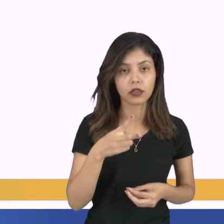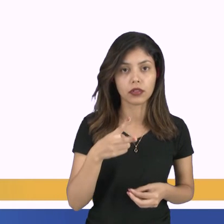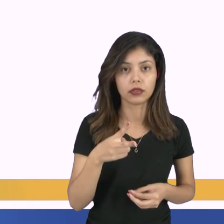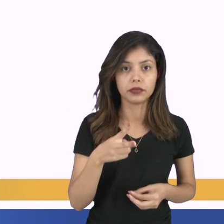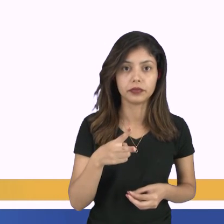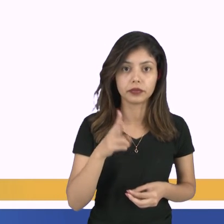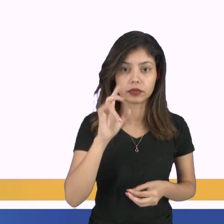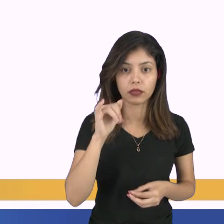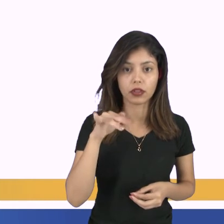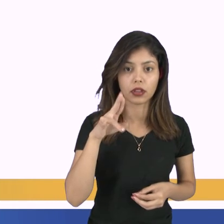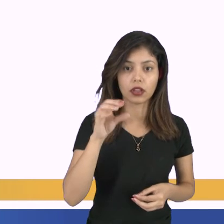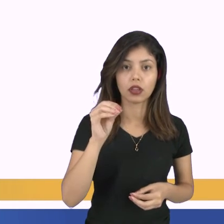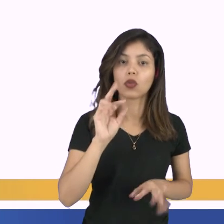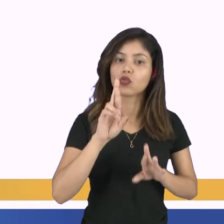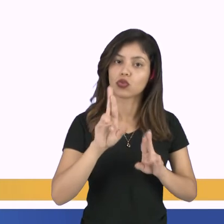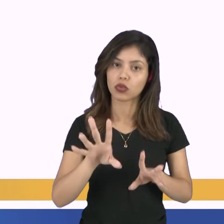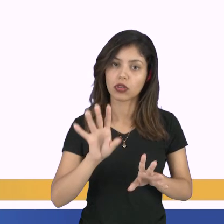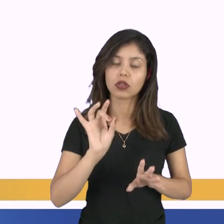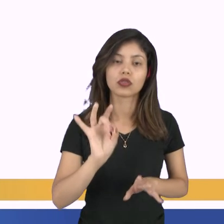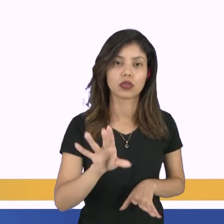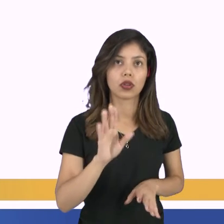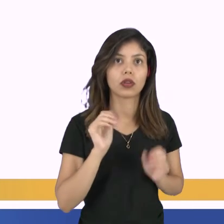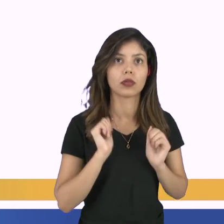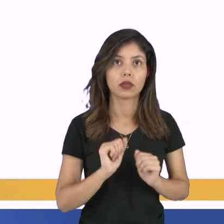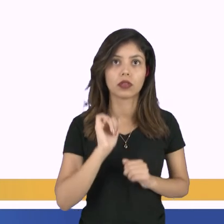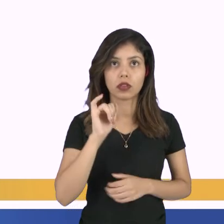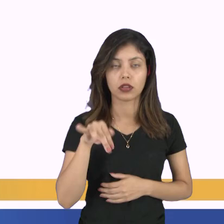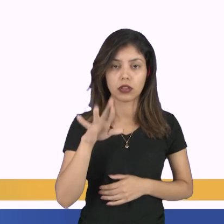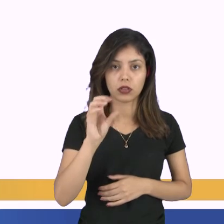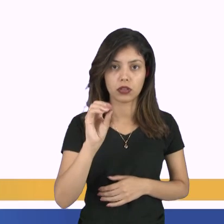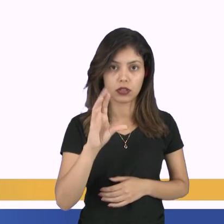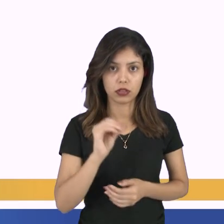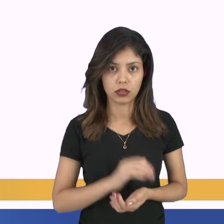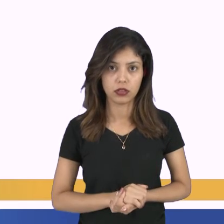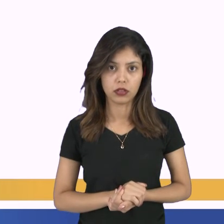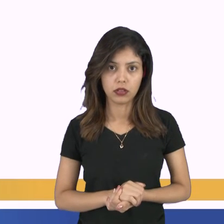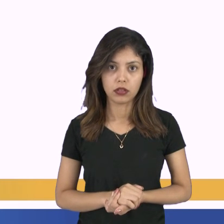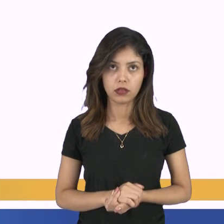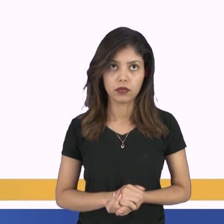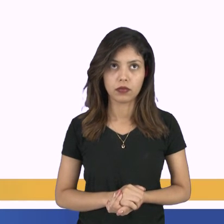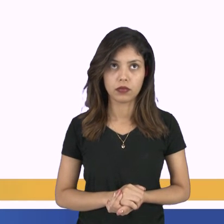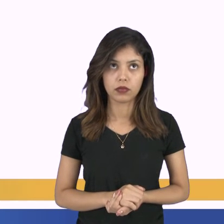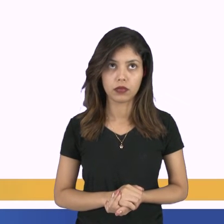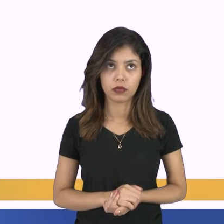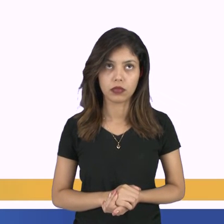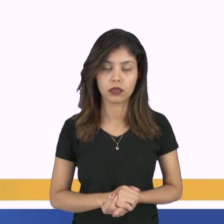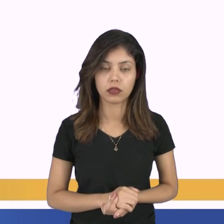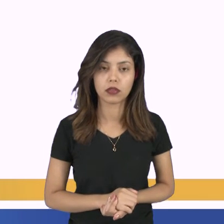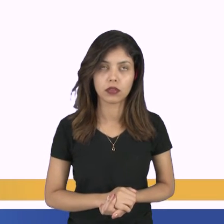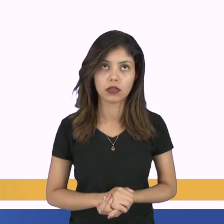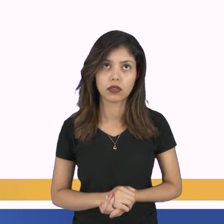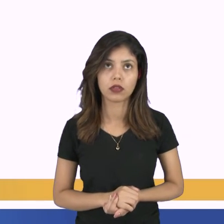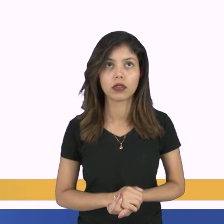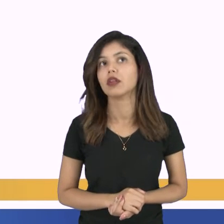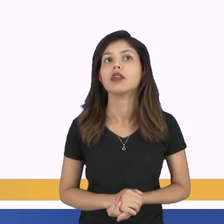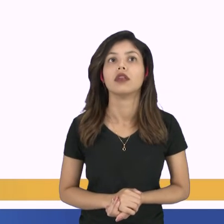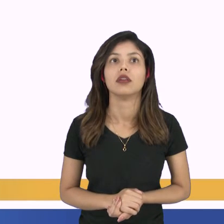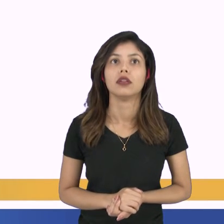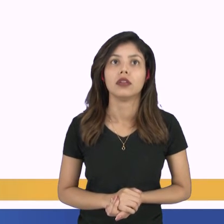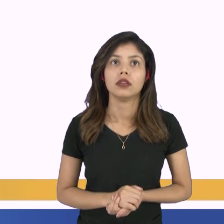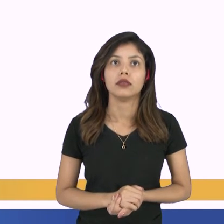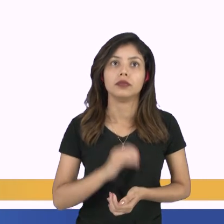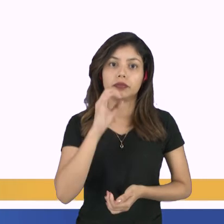formação de íons diferente, só poderia ser ligação iônica, ok? Questão 3.